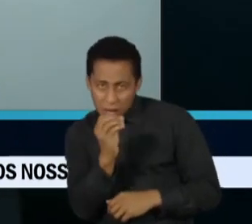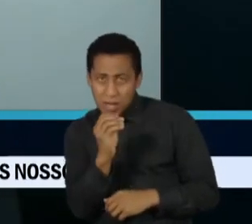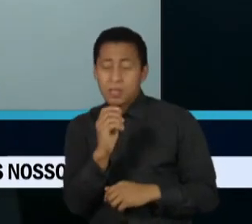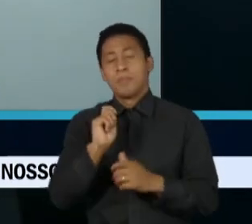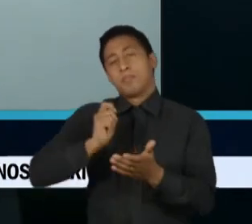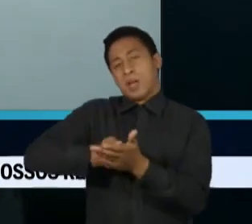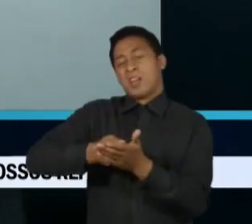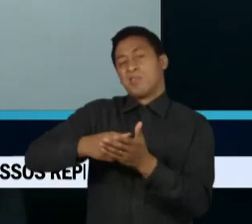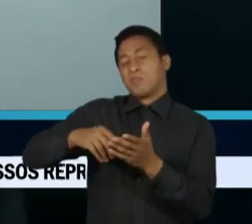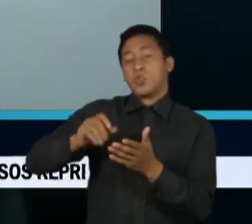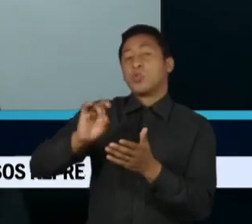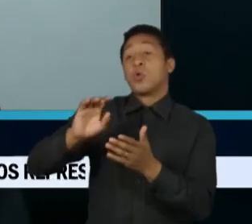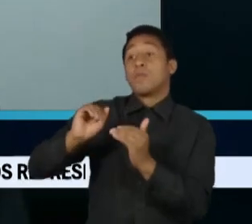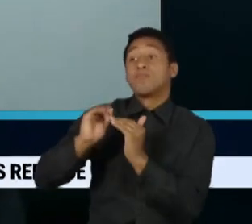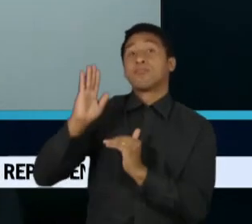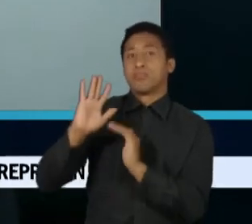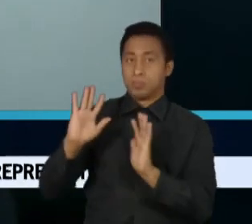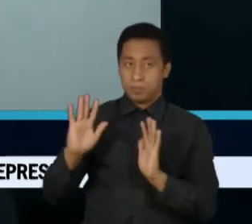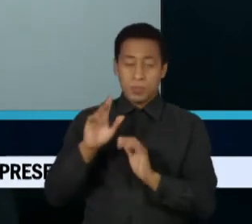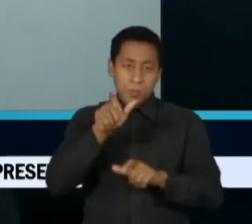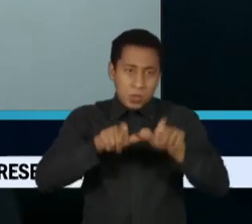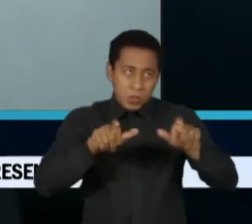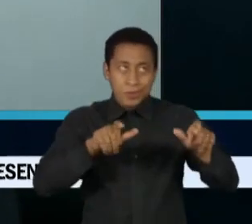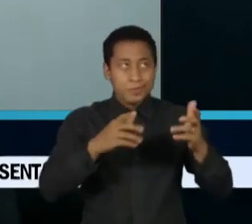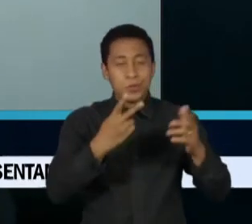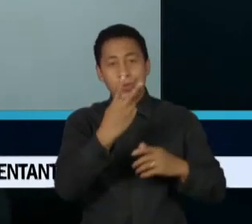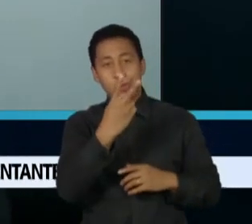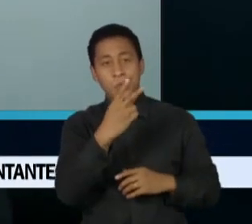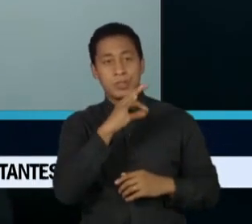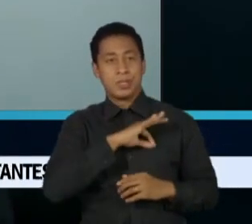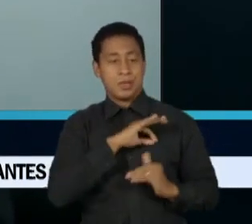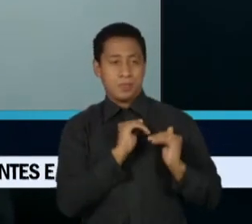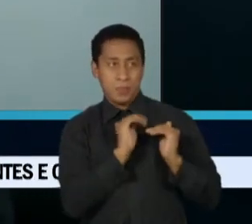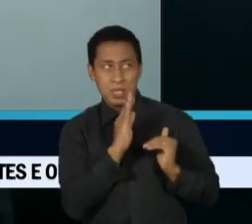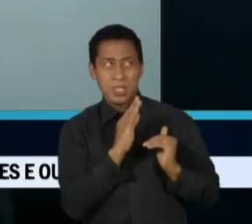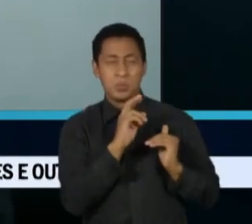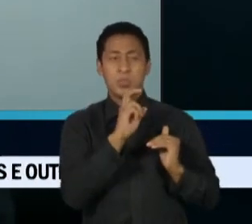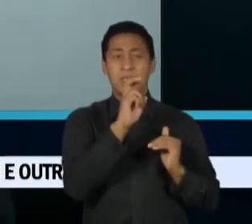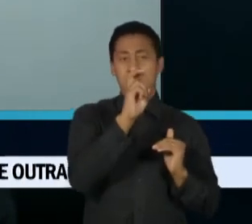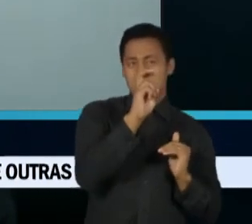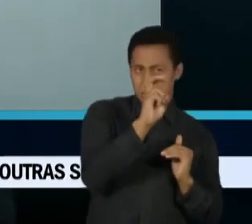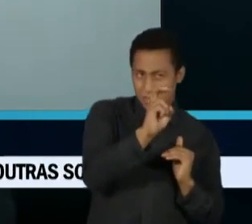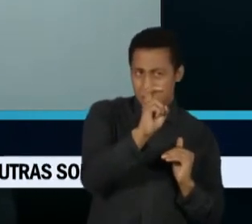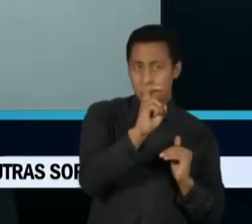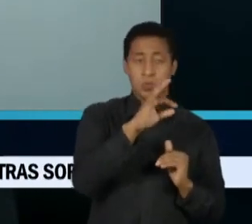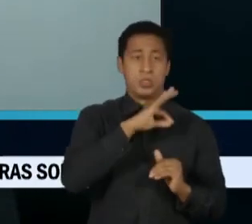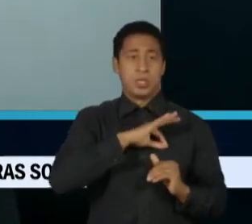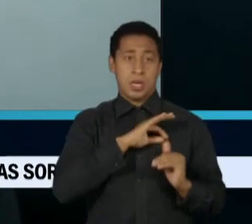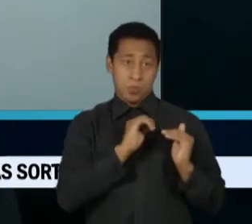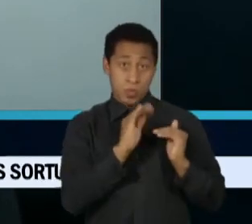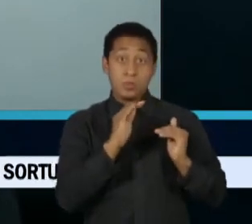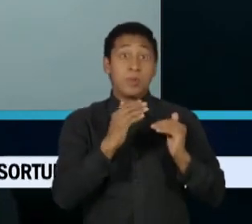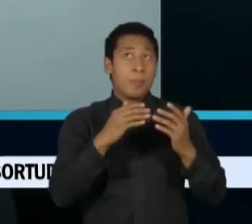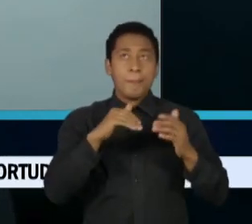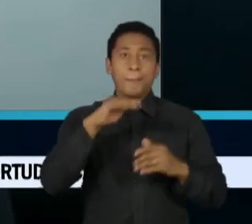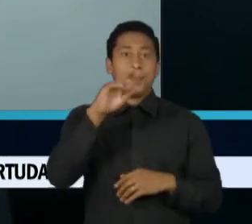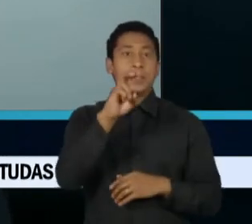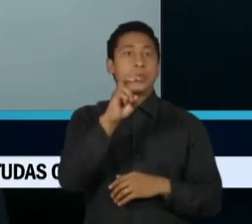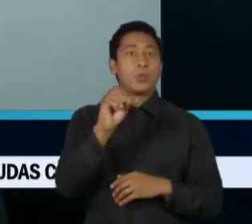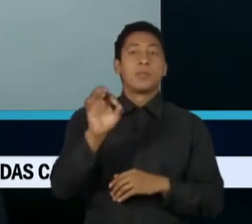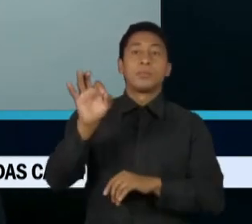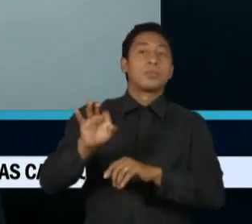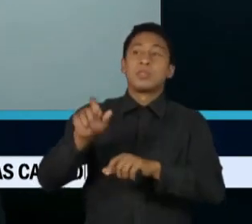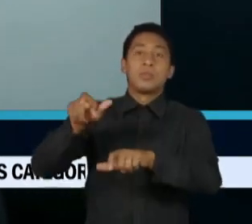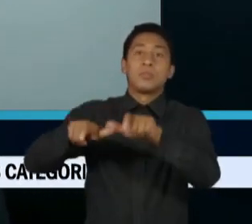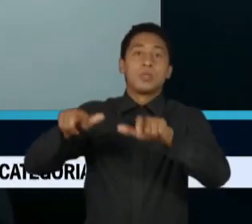pouco mais do que dois salários mínimos, até cinco salários mínimos, são mais da metade dos declarantes. A classe